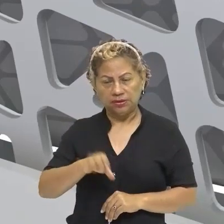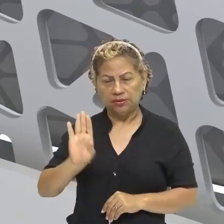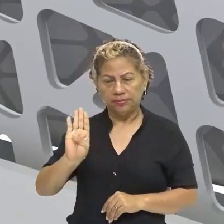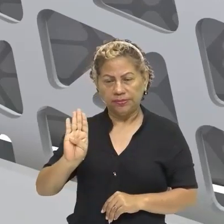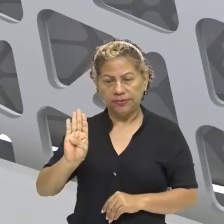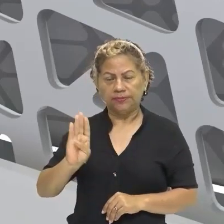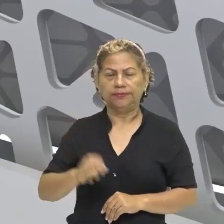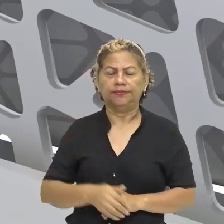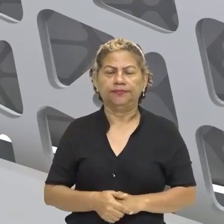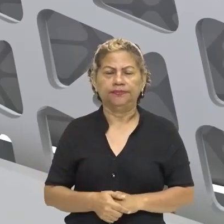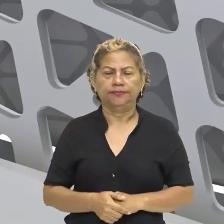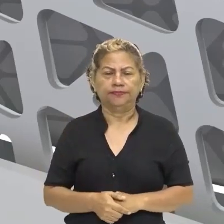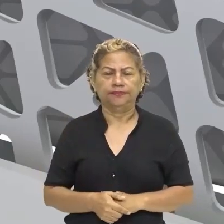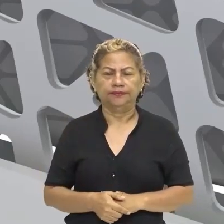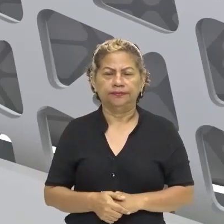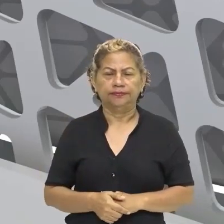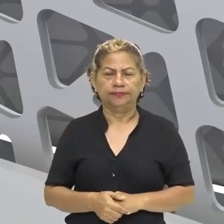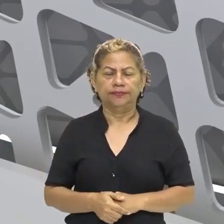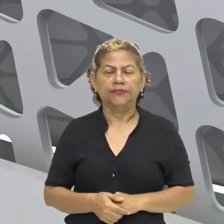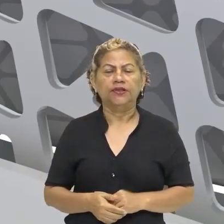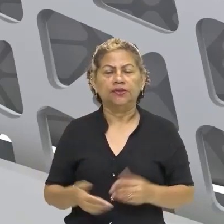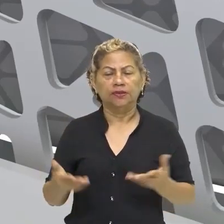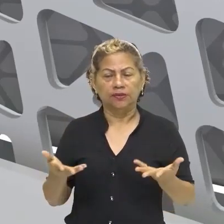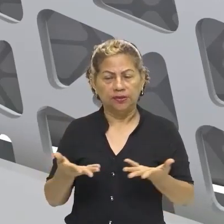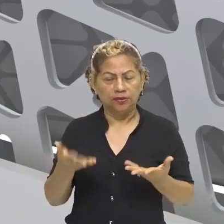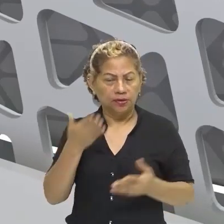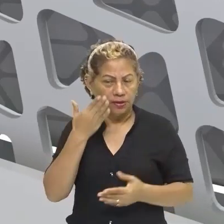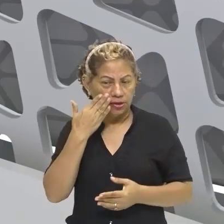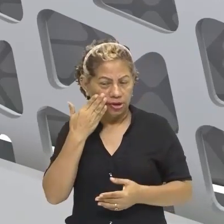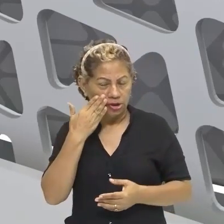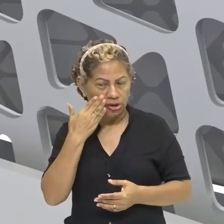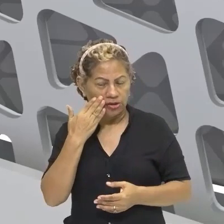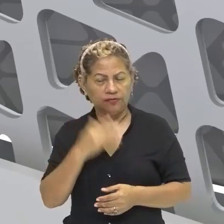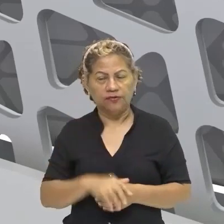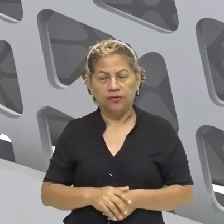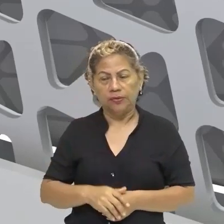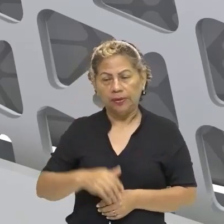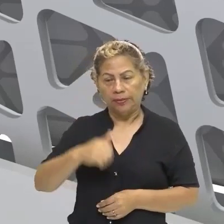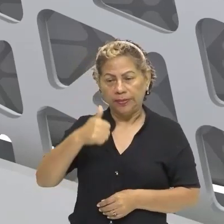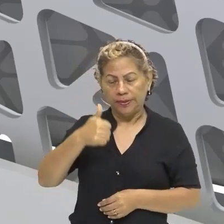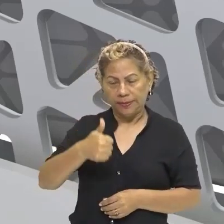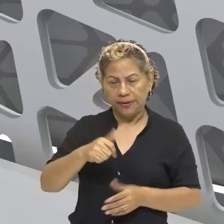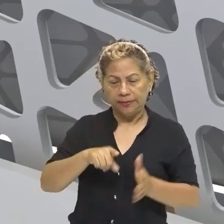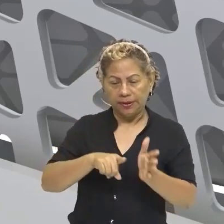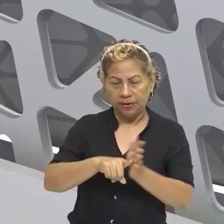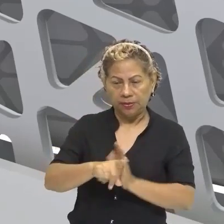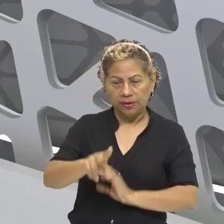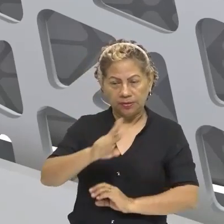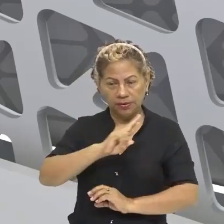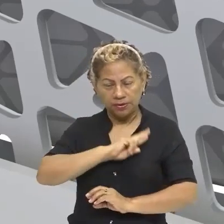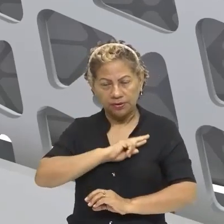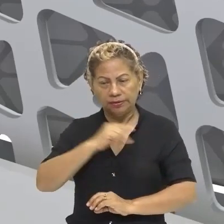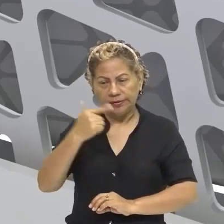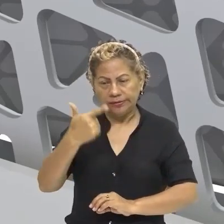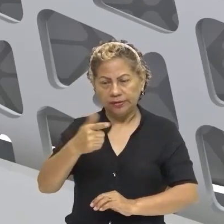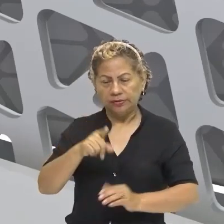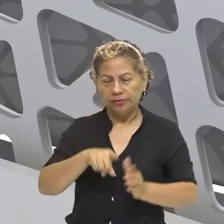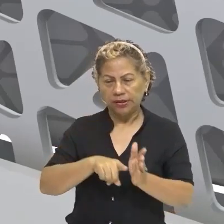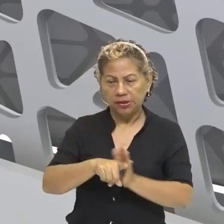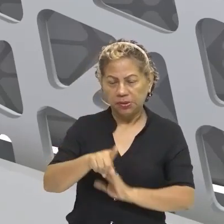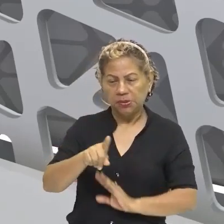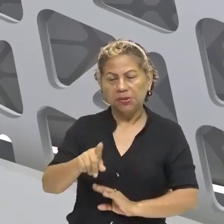bola. Tá legal? Então a gente viu aí a nossa primeira lei de Kepler. Vamos relembrar